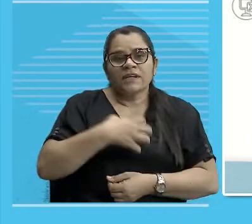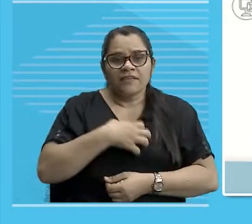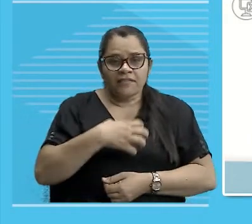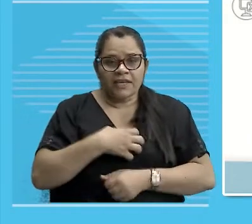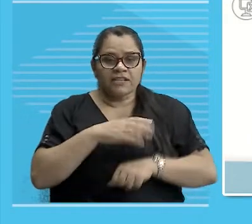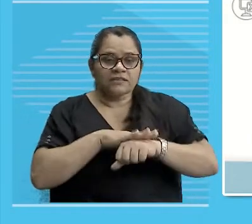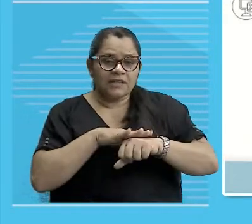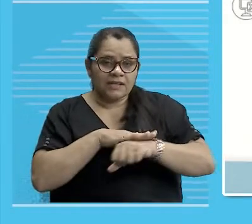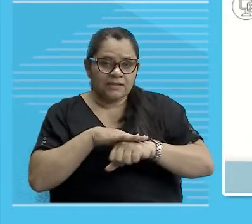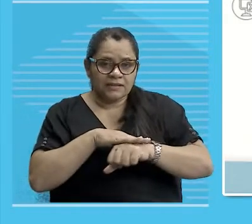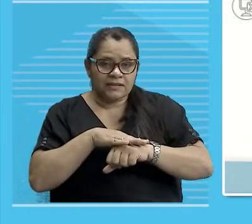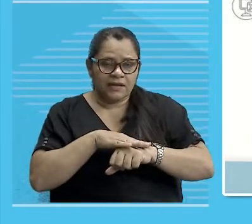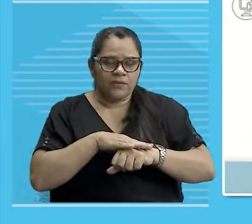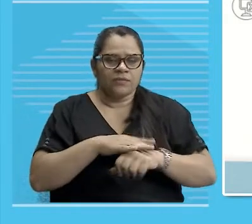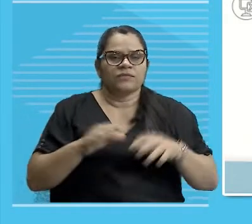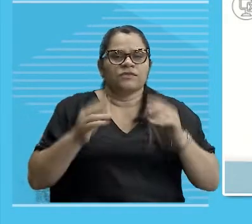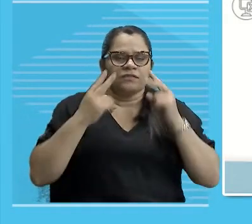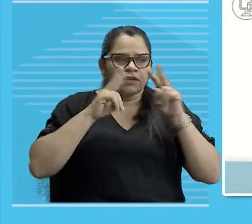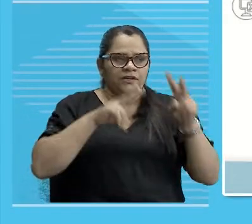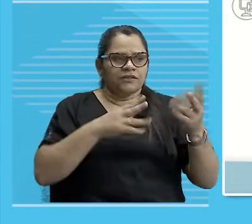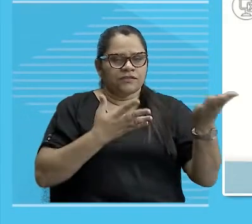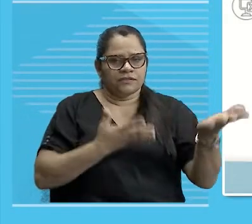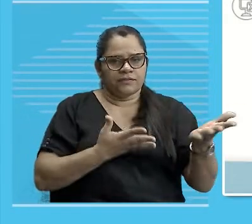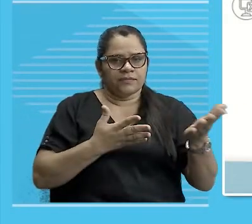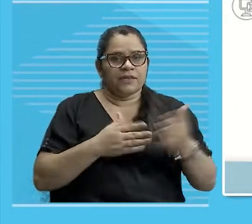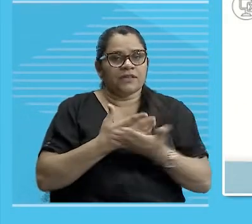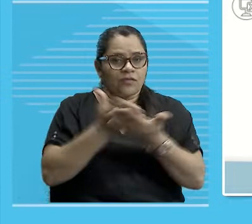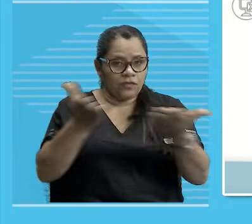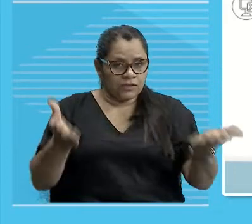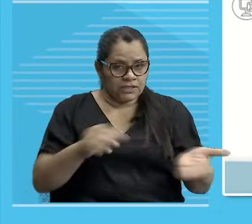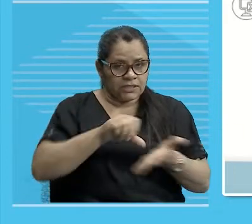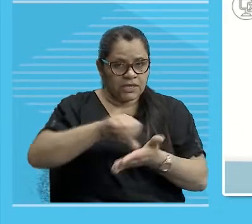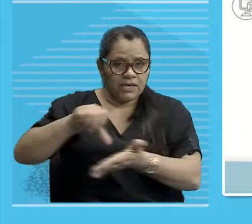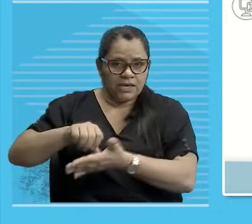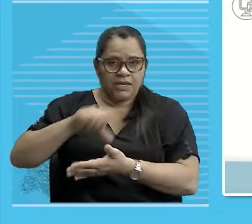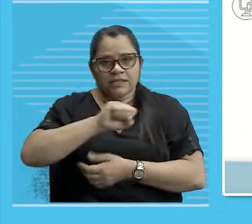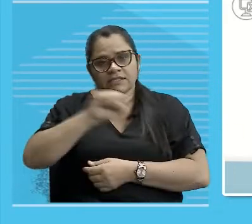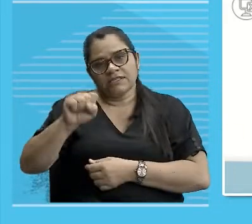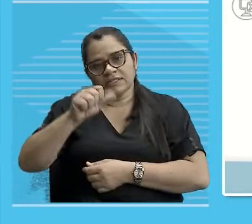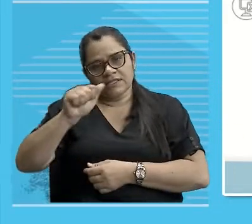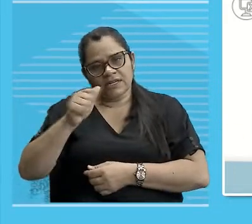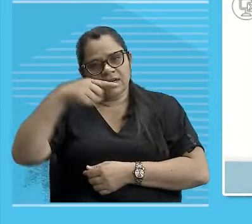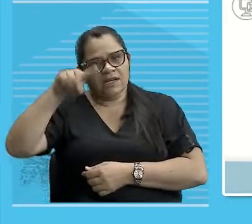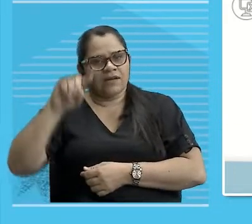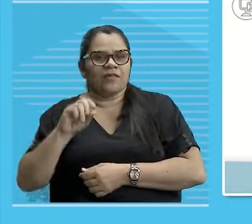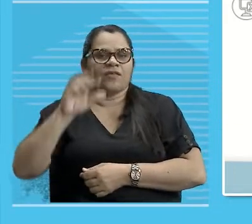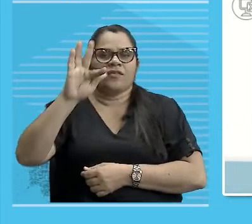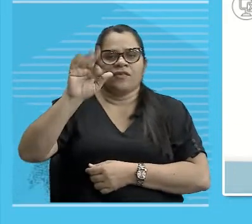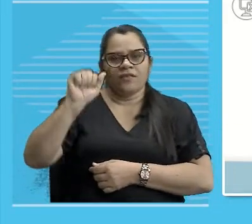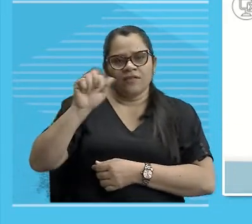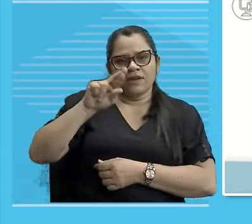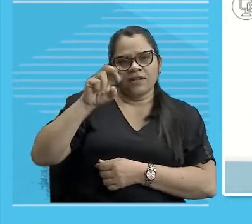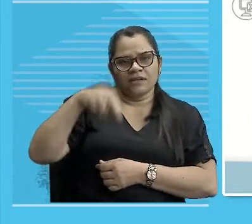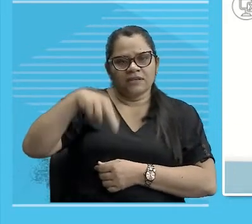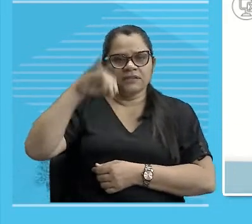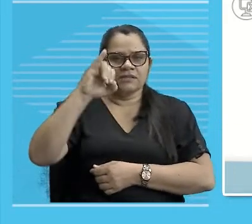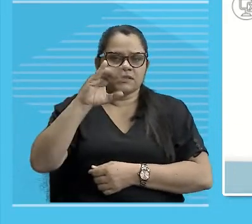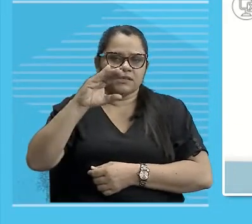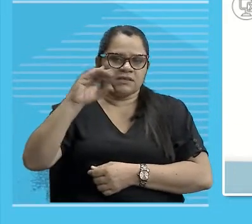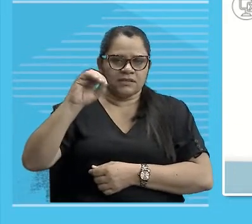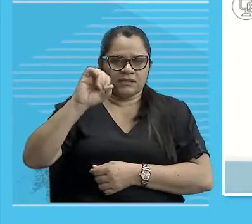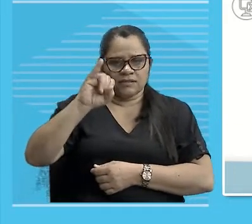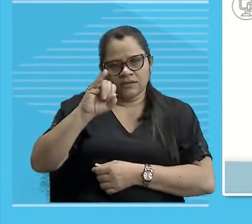Galerinha aí de São Francisco do Piauí, Maria Aparecida dando boa noite. Boa noite, Maria Aparecida, seja